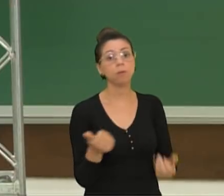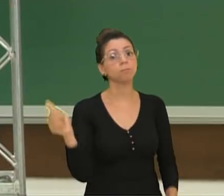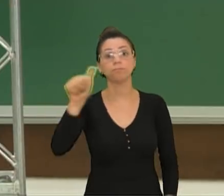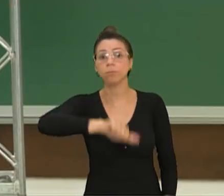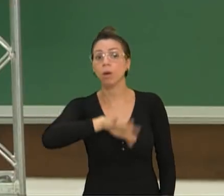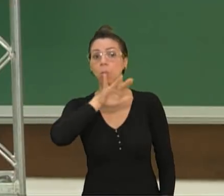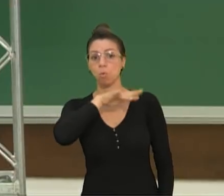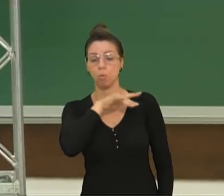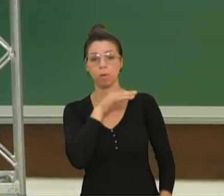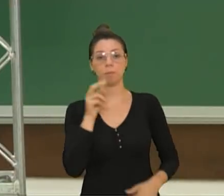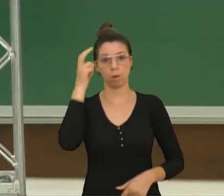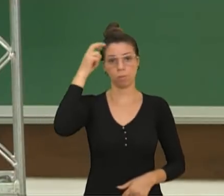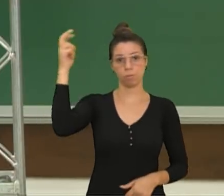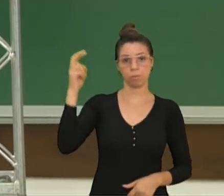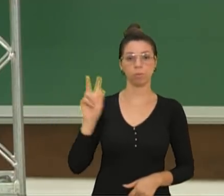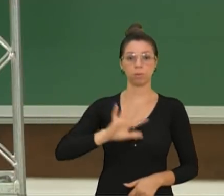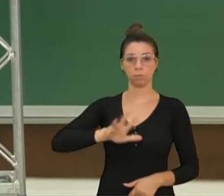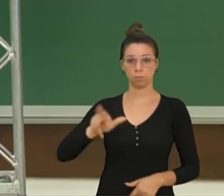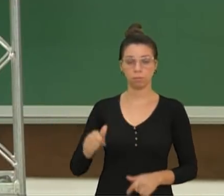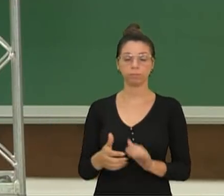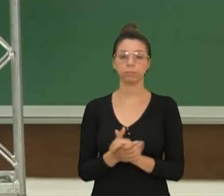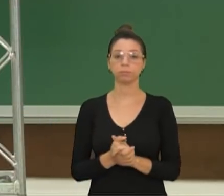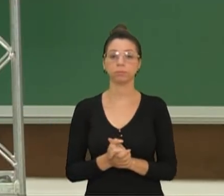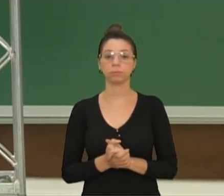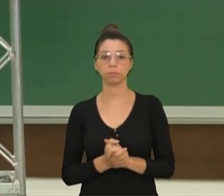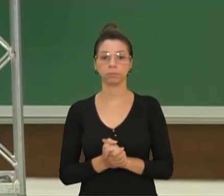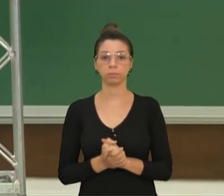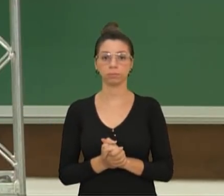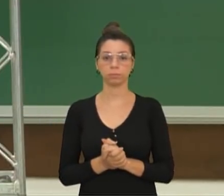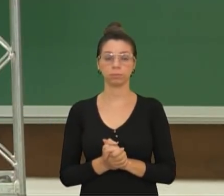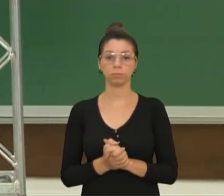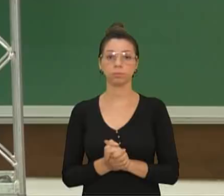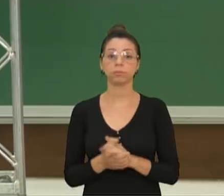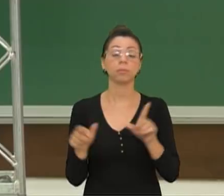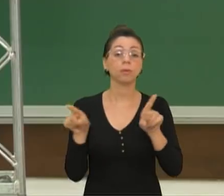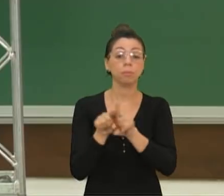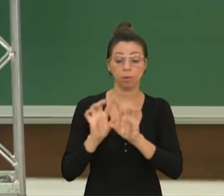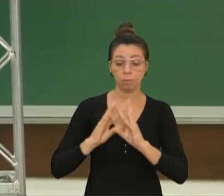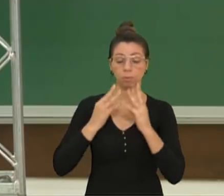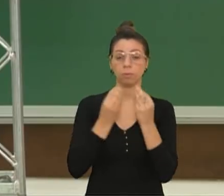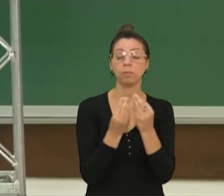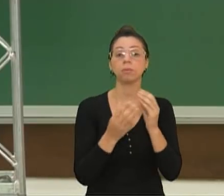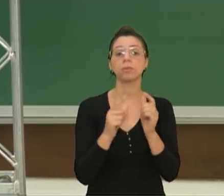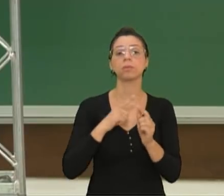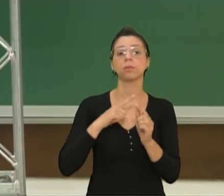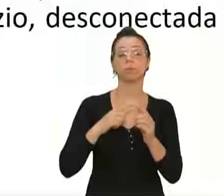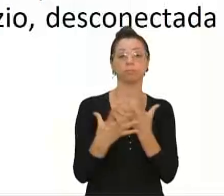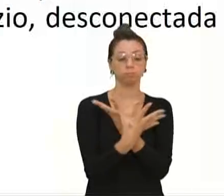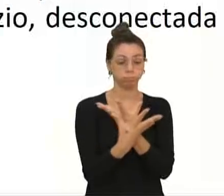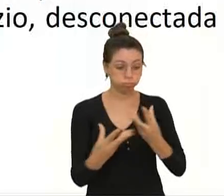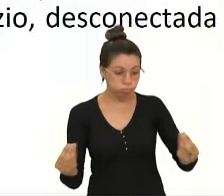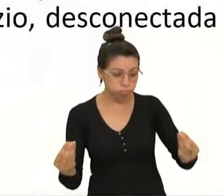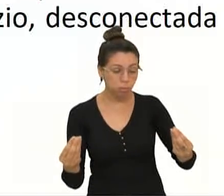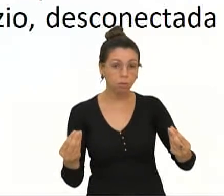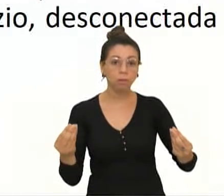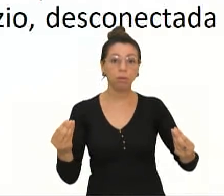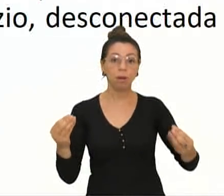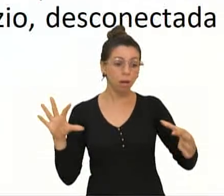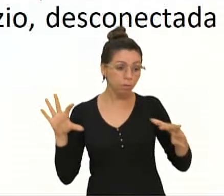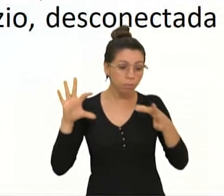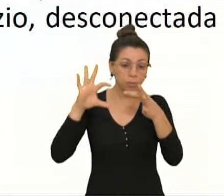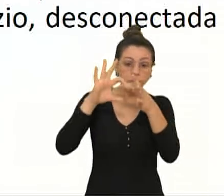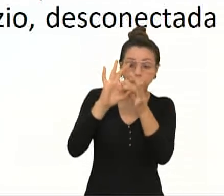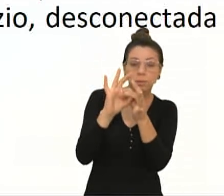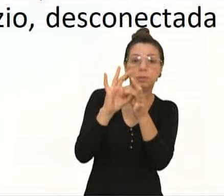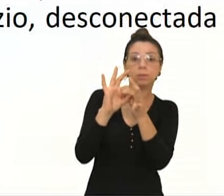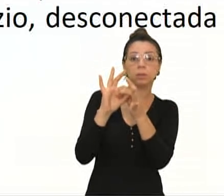né, que o indivíduo pode ter é não ter filhos. Quando uma família se extingue, a conexão dos espíritos ancestrais